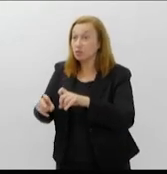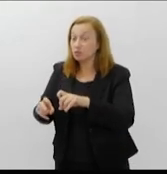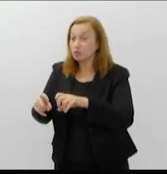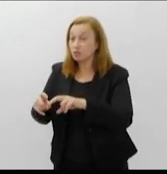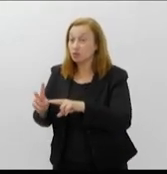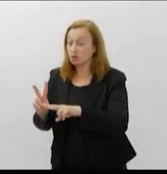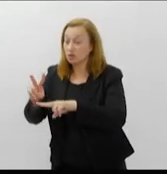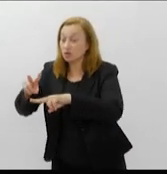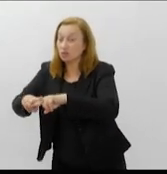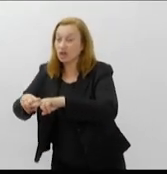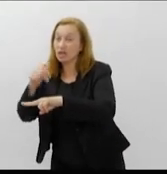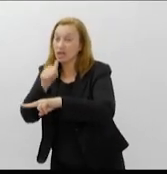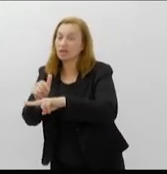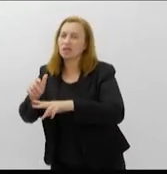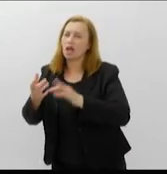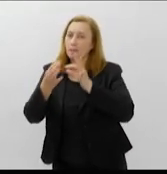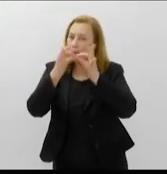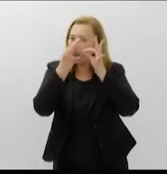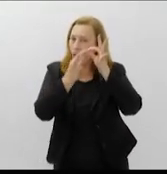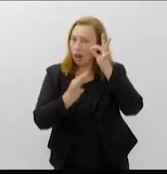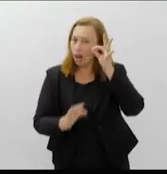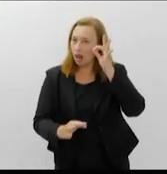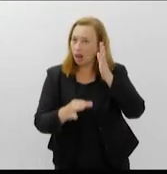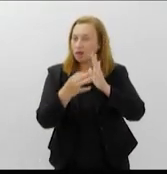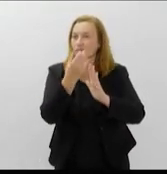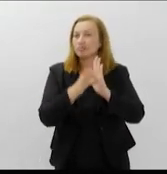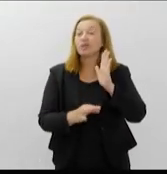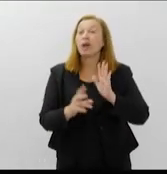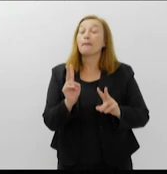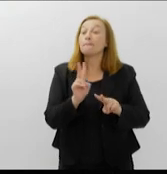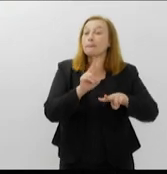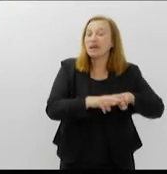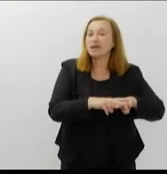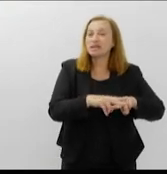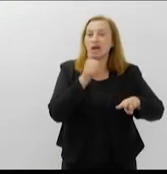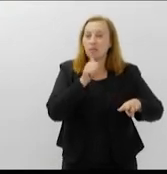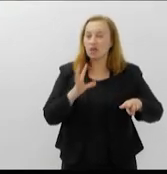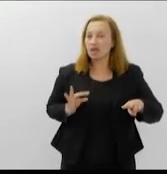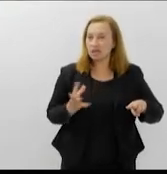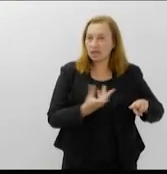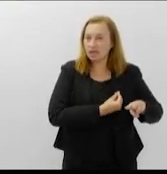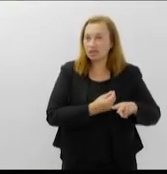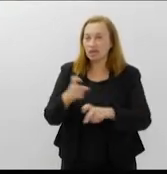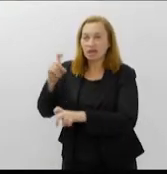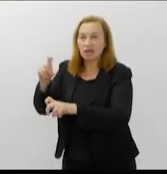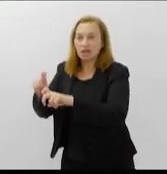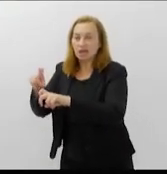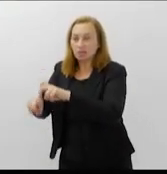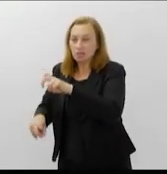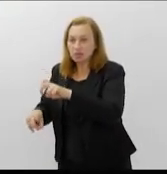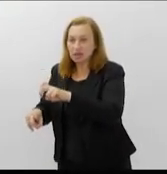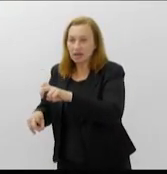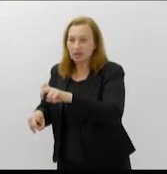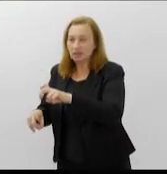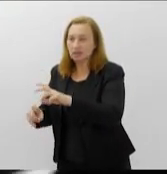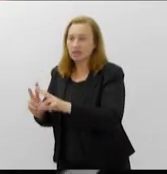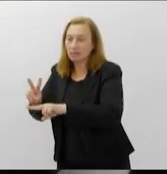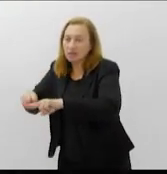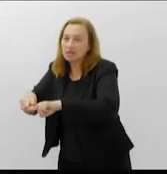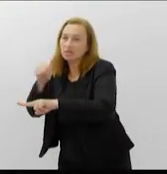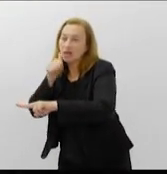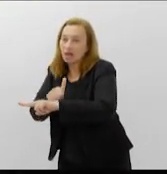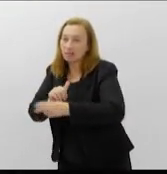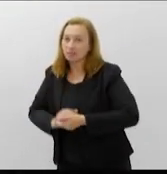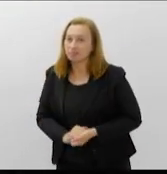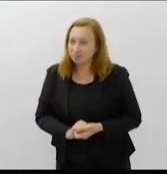A lista não é exaustiva, não, tá? Presa transgênero admite ter abusado de mulheres na prisão.